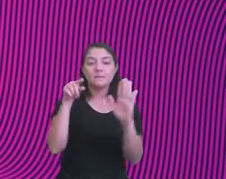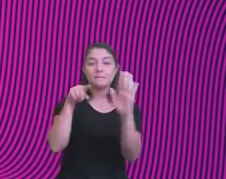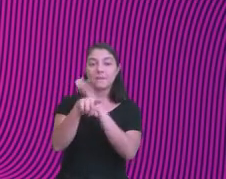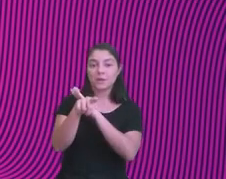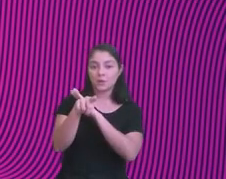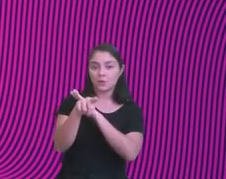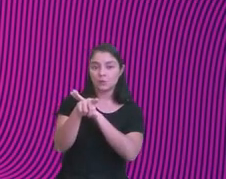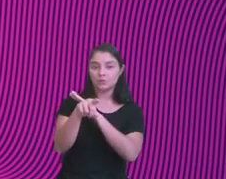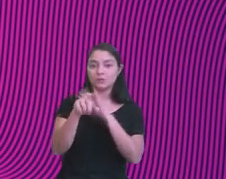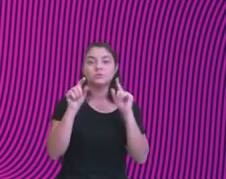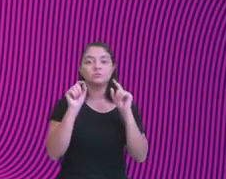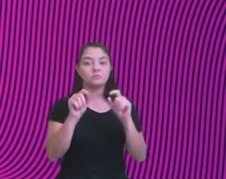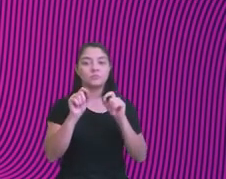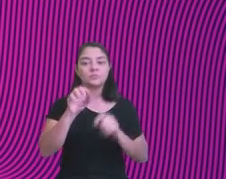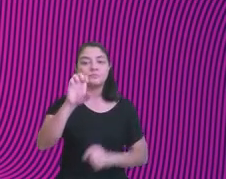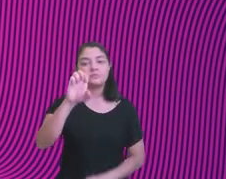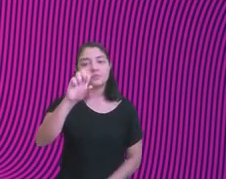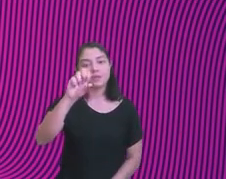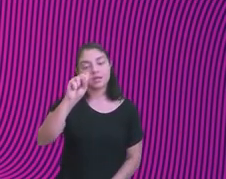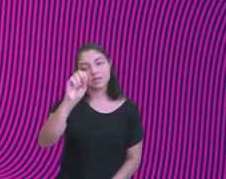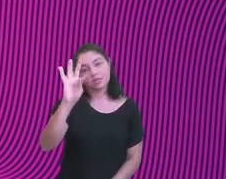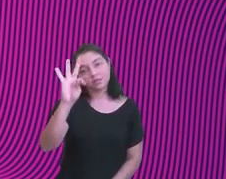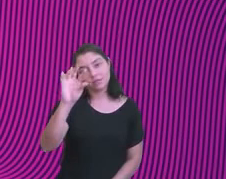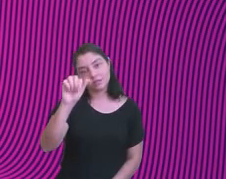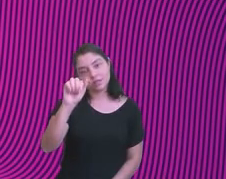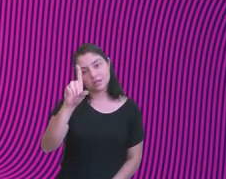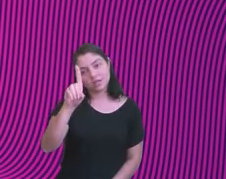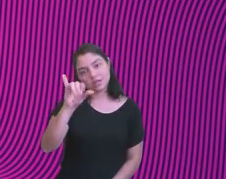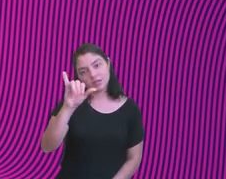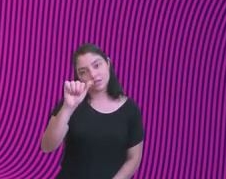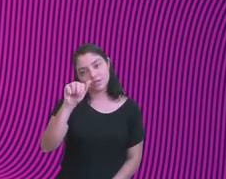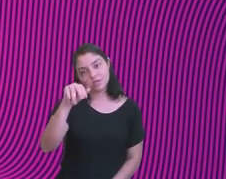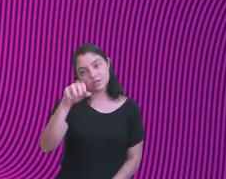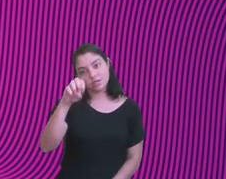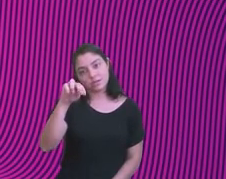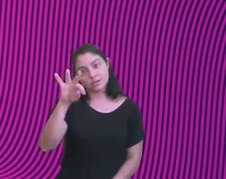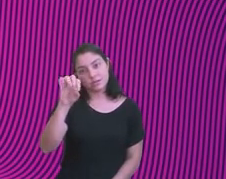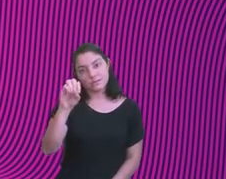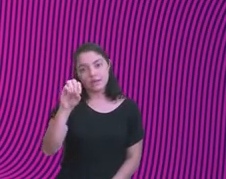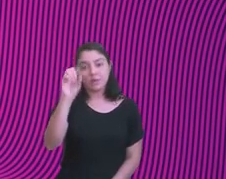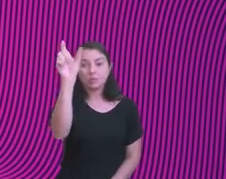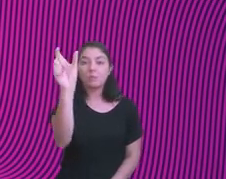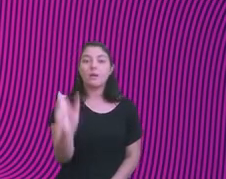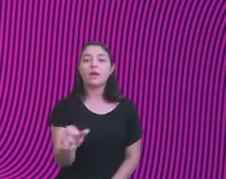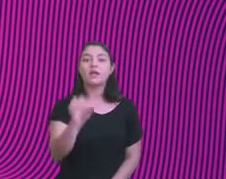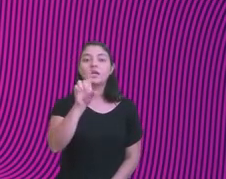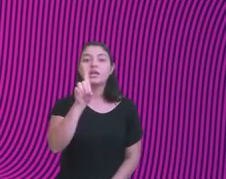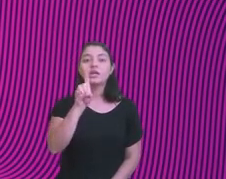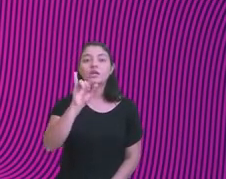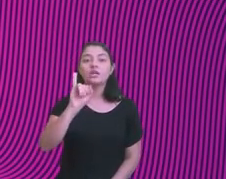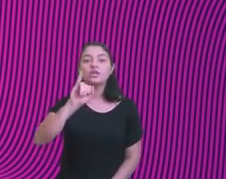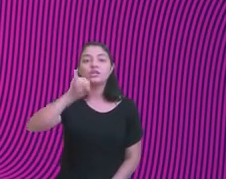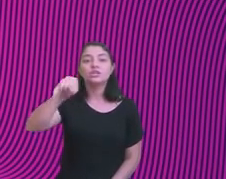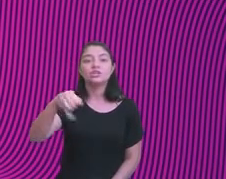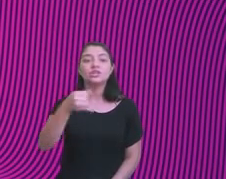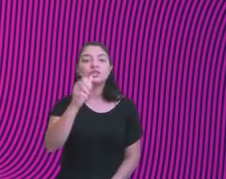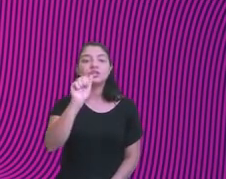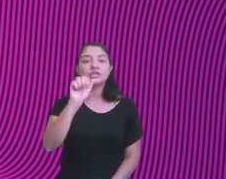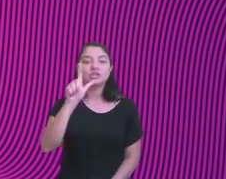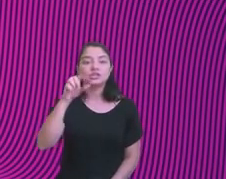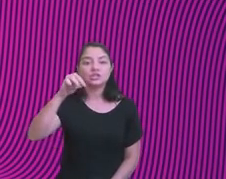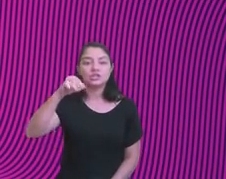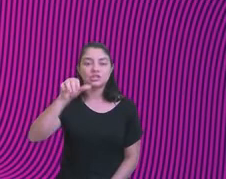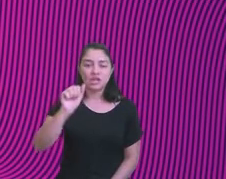de estadiamento ainda para o Djalma, né? Djalma, você falou lá no início do papel da ECO